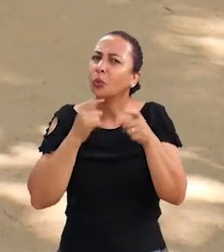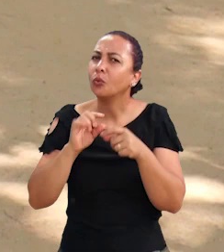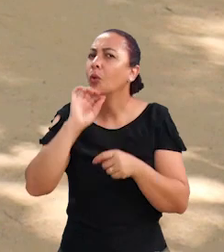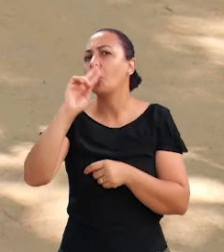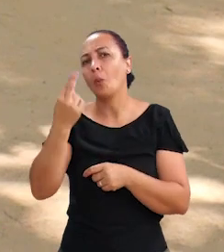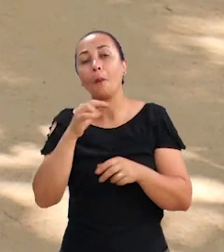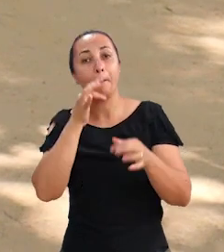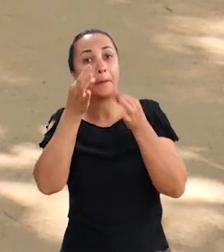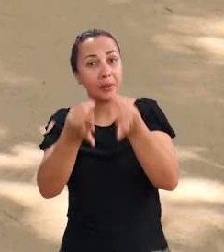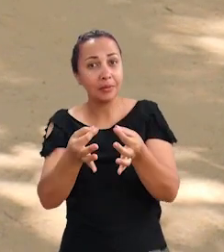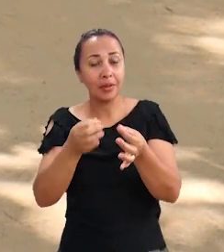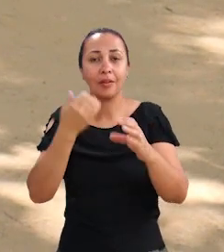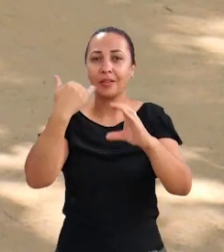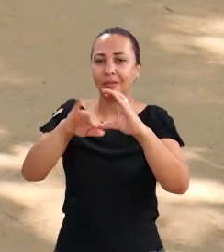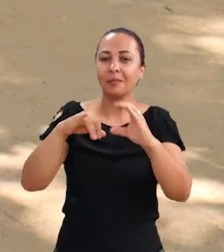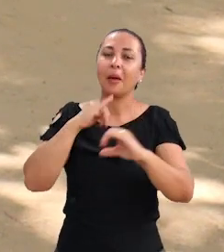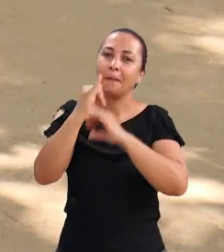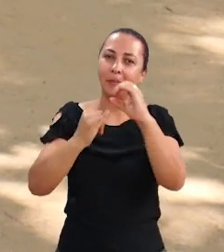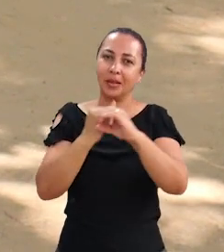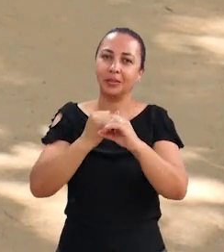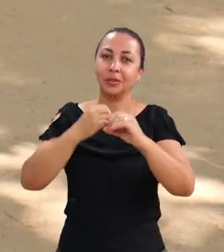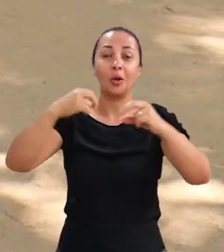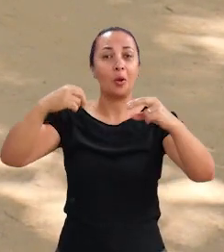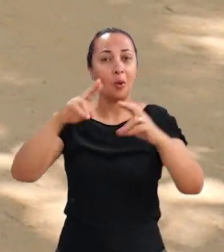dúvida ou sugestão, envie para o nosso e-mail